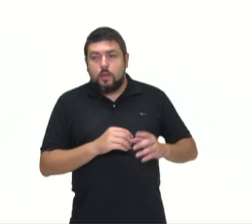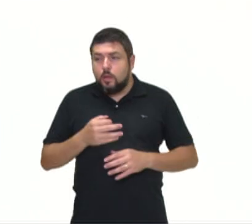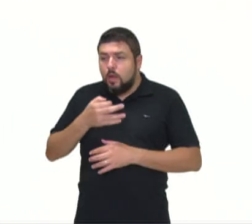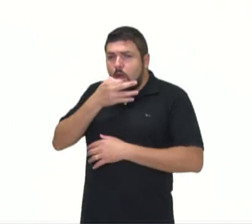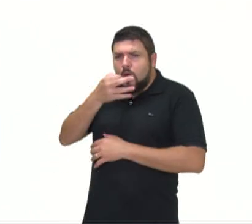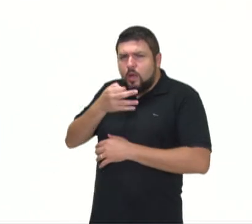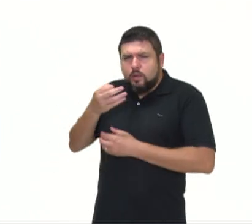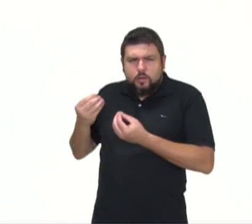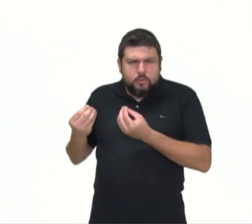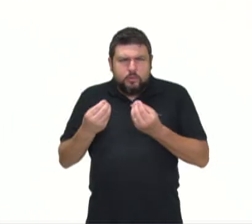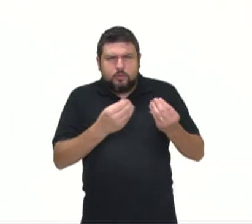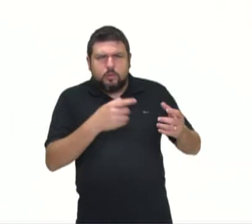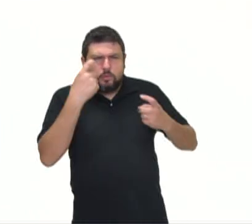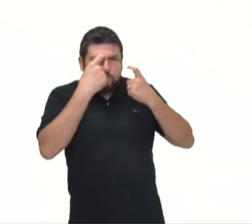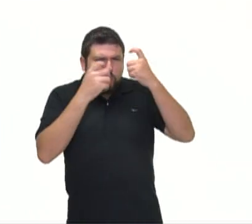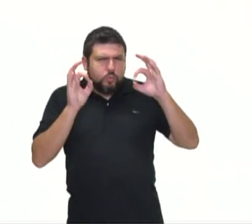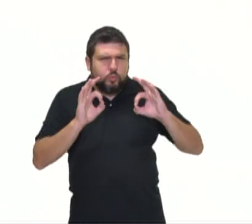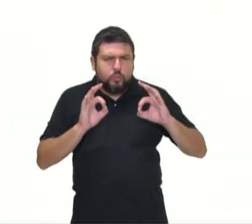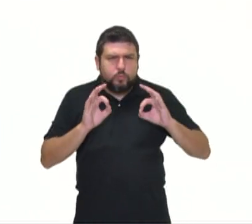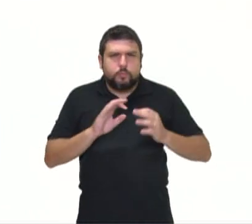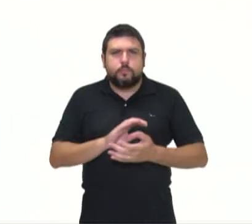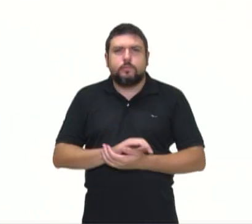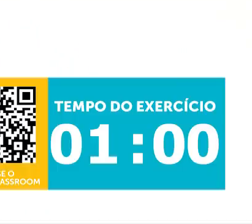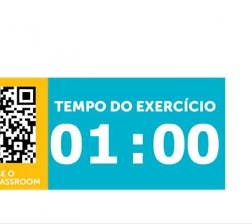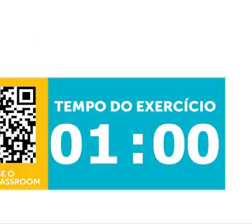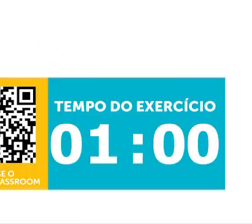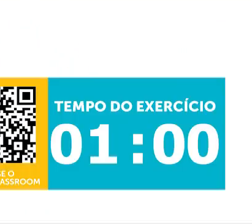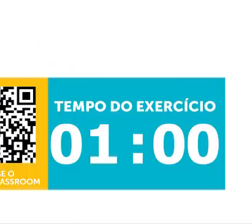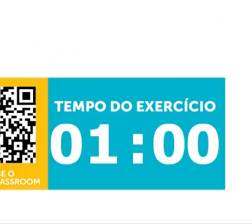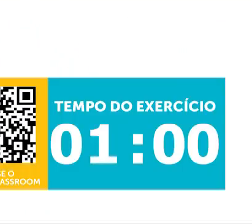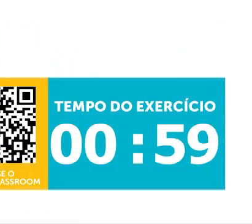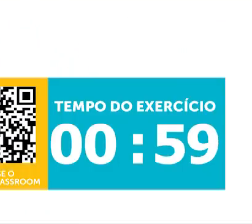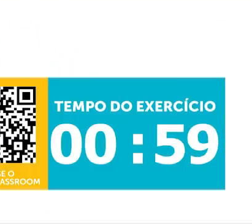deixou preocupado. Responda.